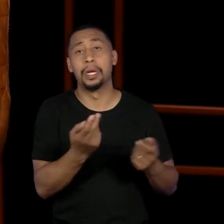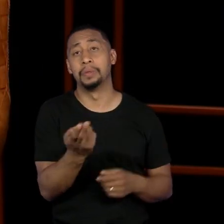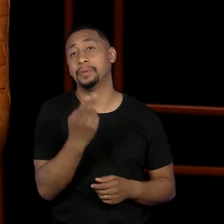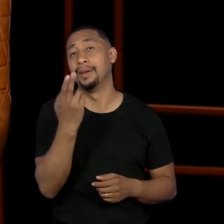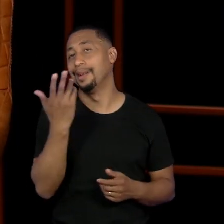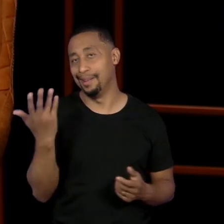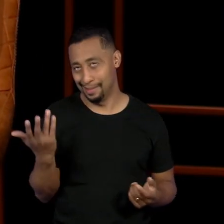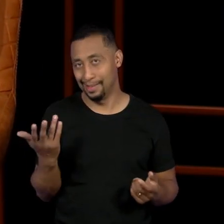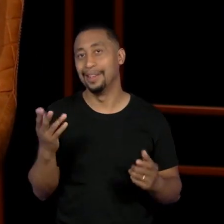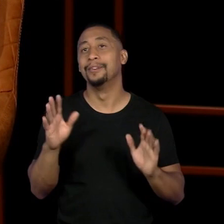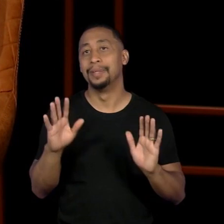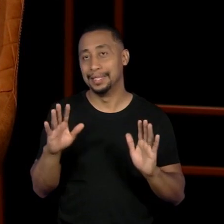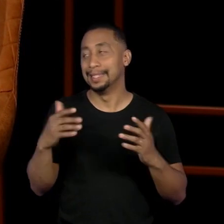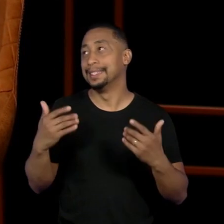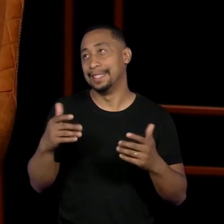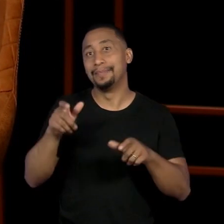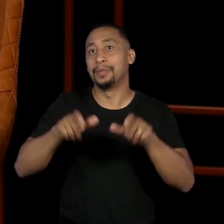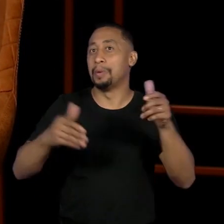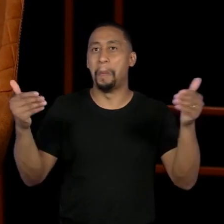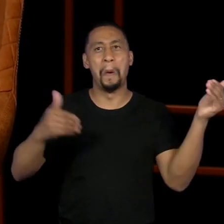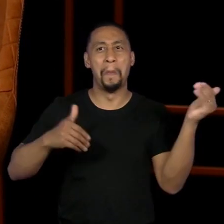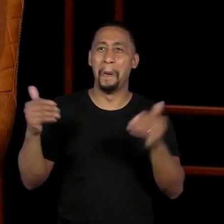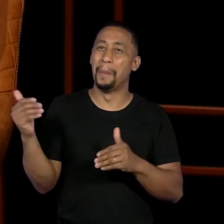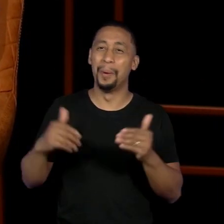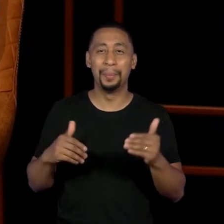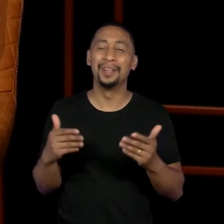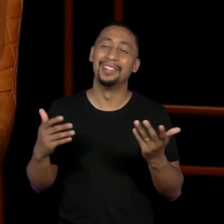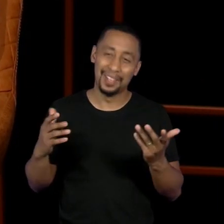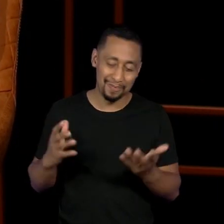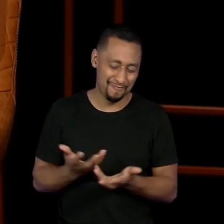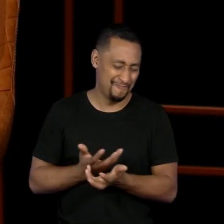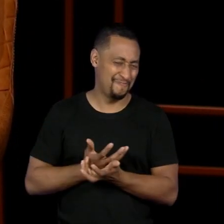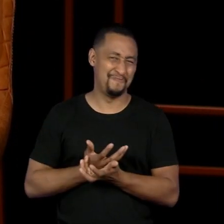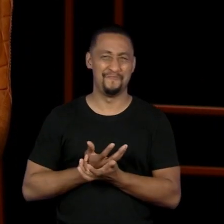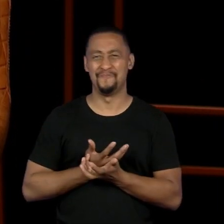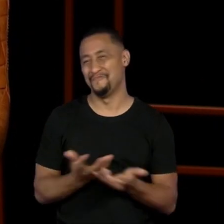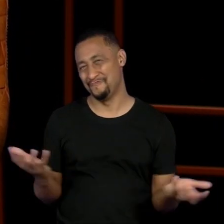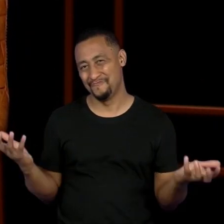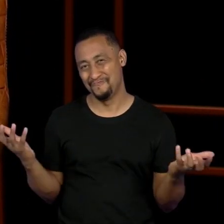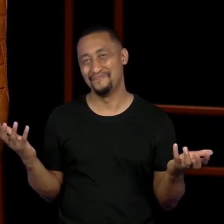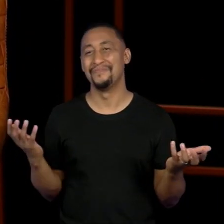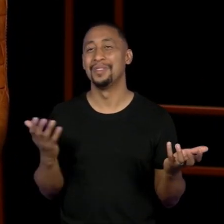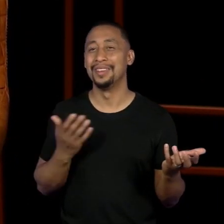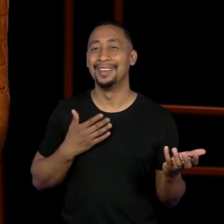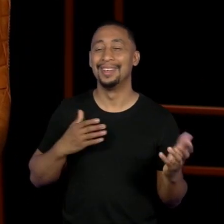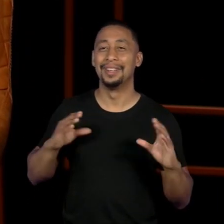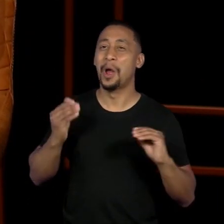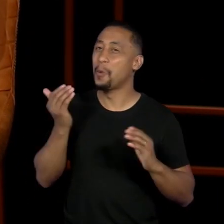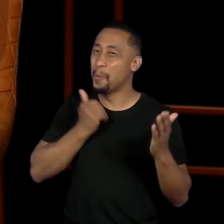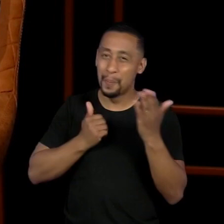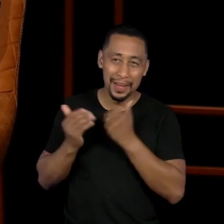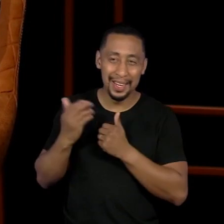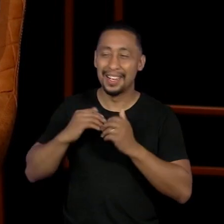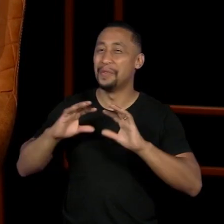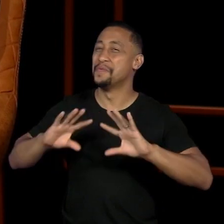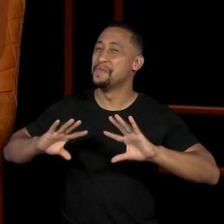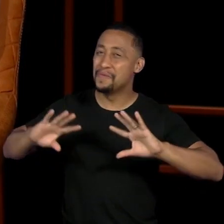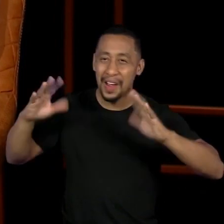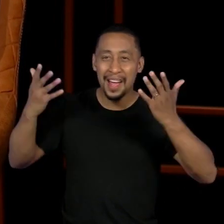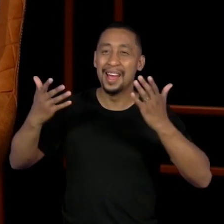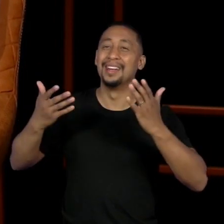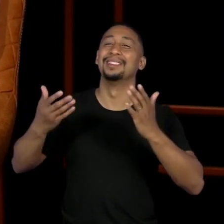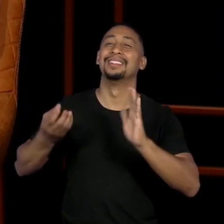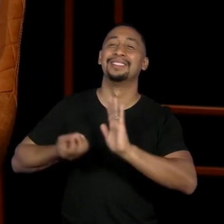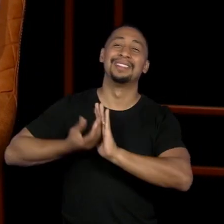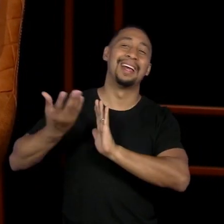né? E fizemos imensos jantares, imensas festas, imensos saraus. Era um ponto